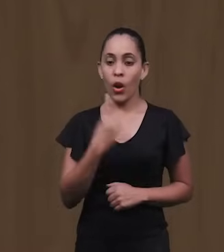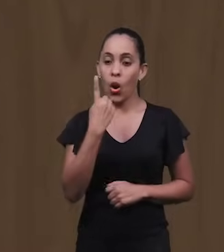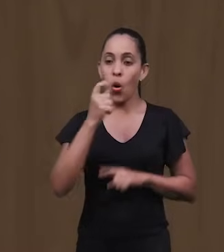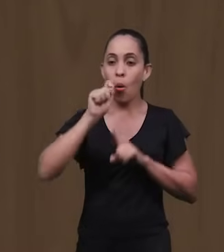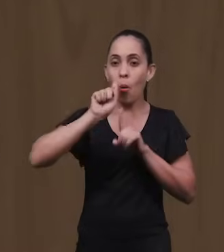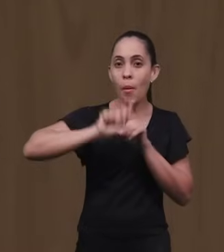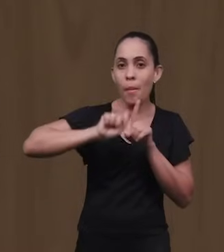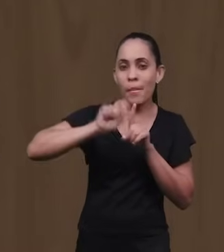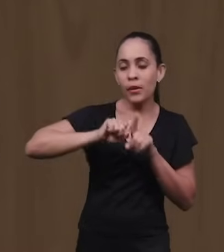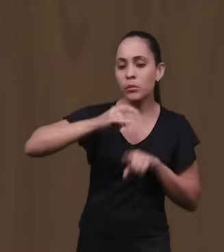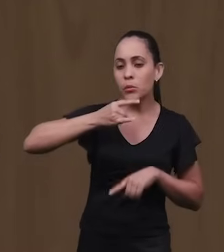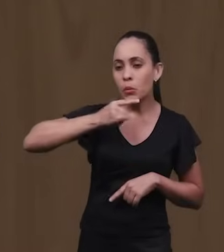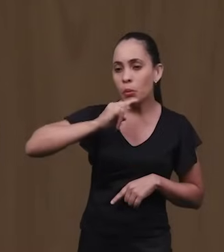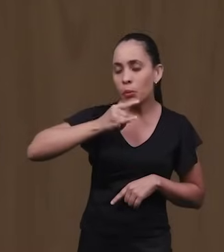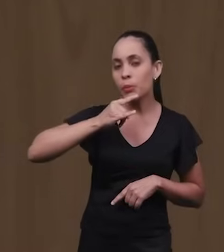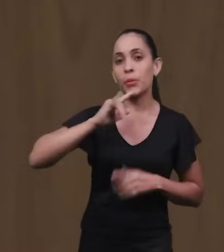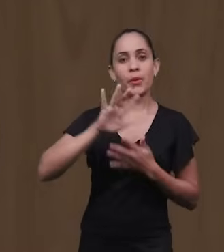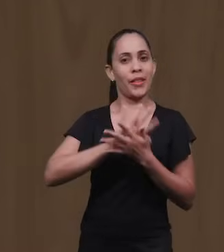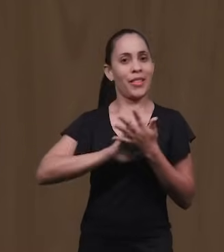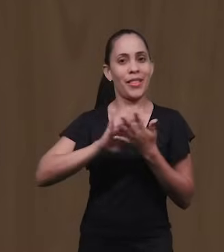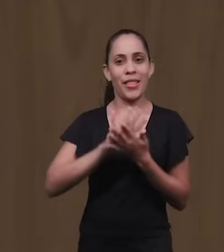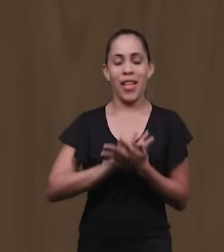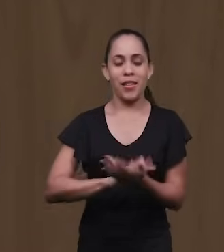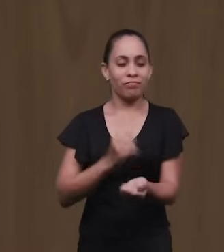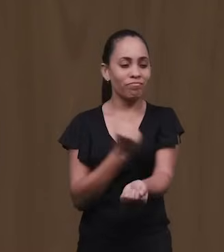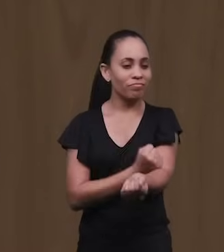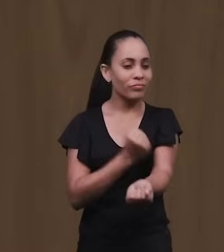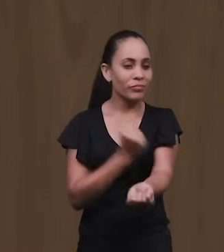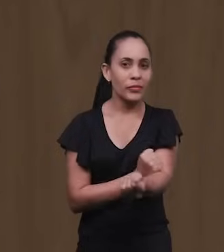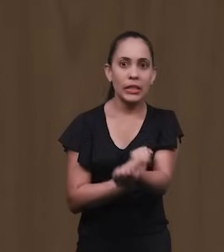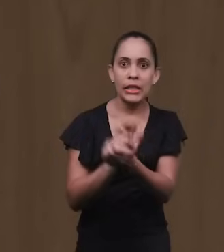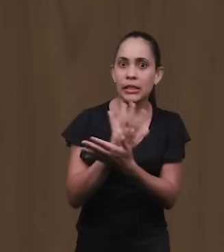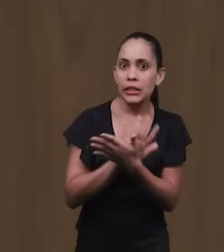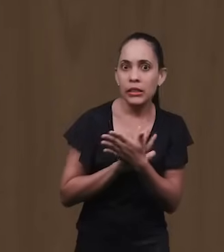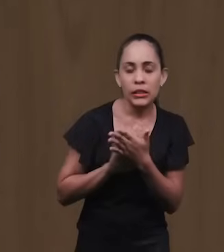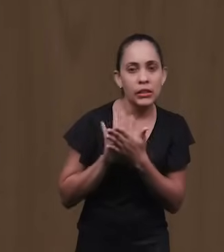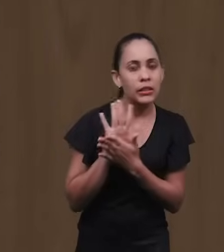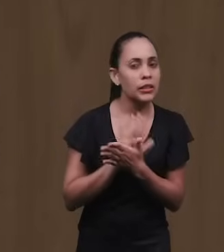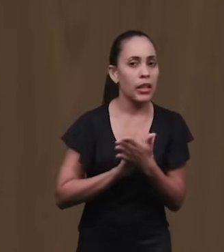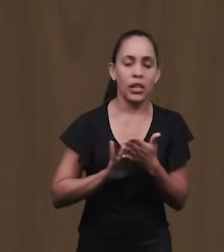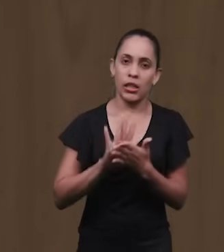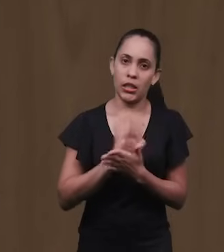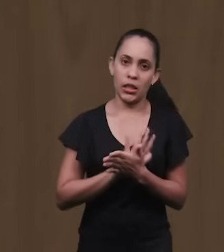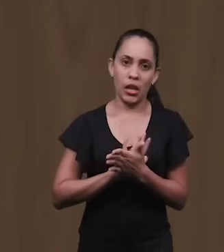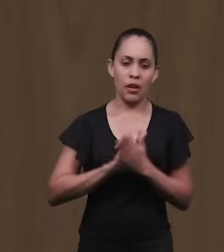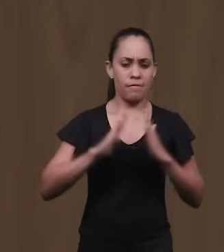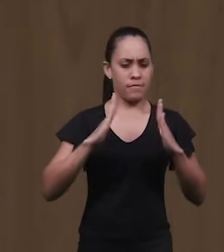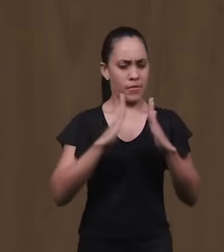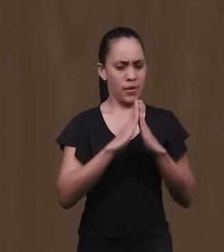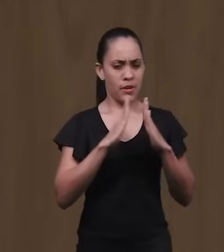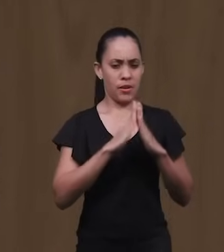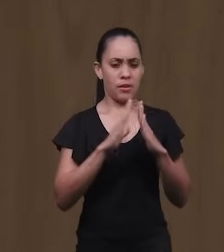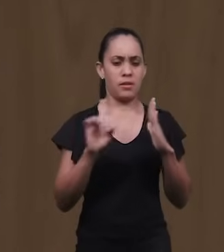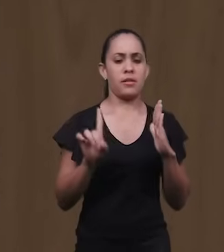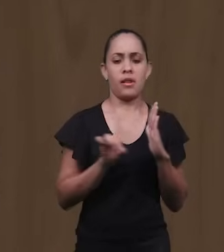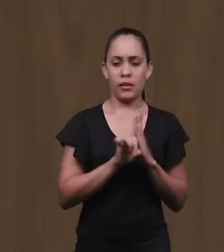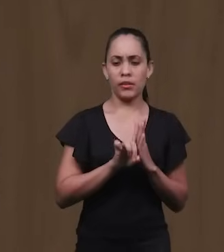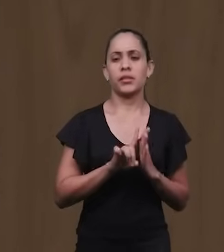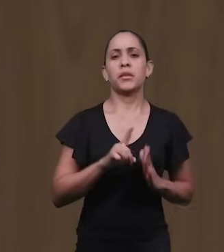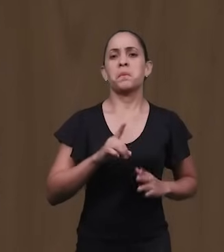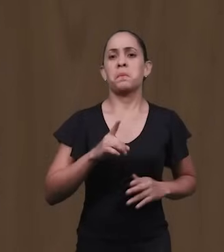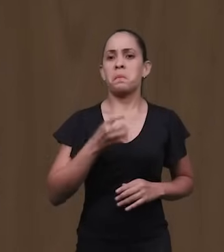ficou quase um mês sem beber, sem usar nenhum tipo de droga, ficou em casa